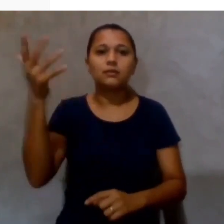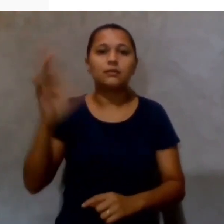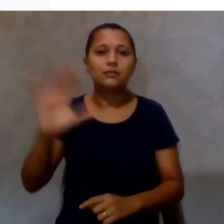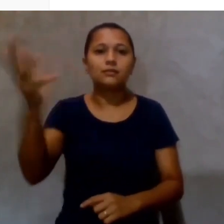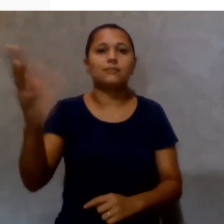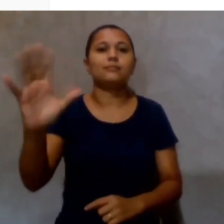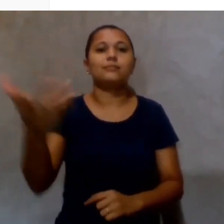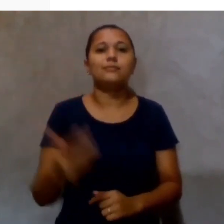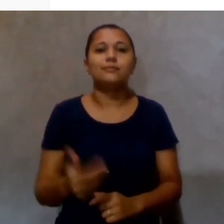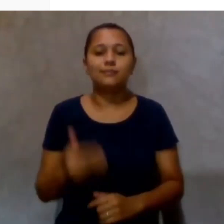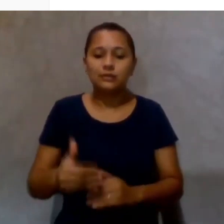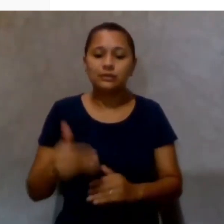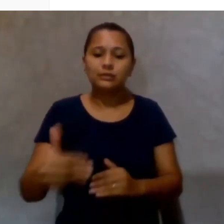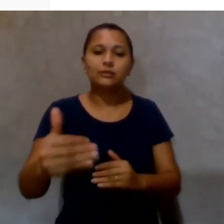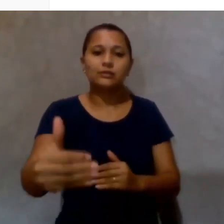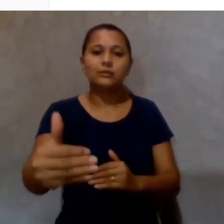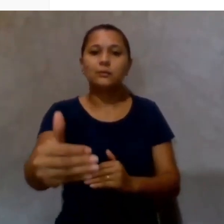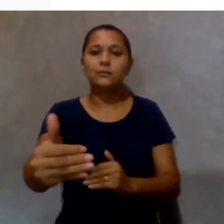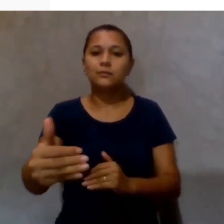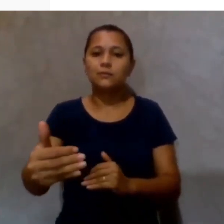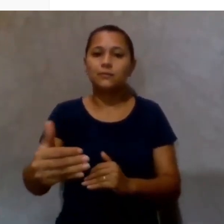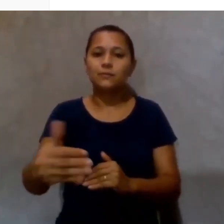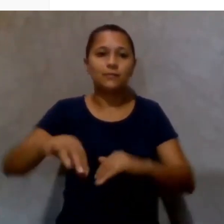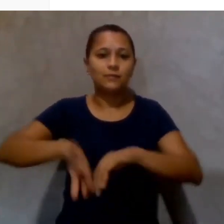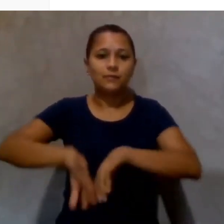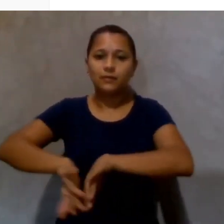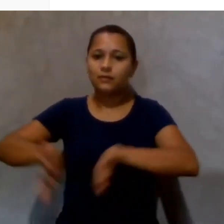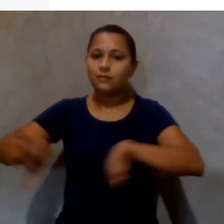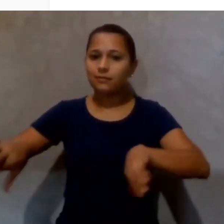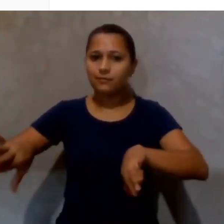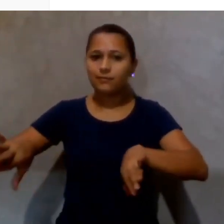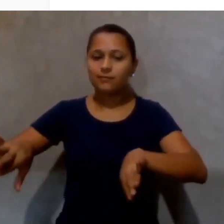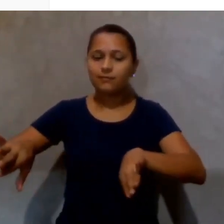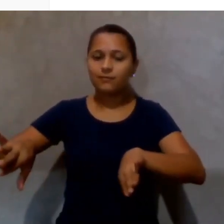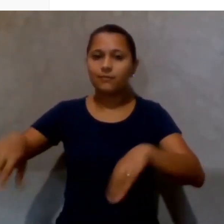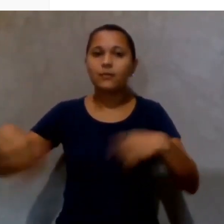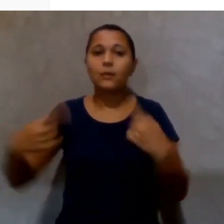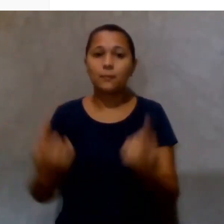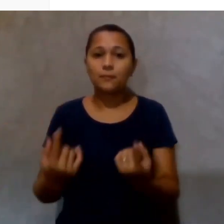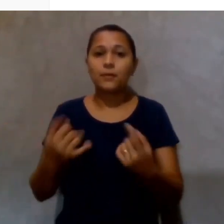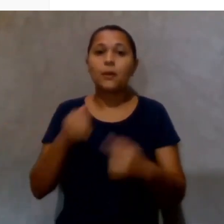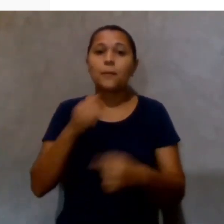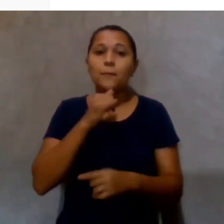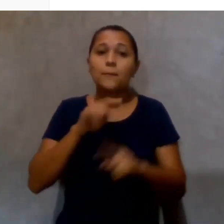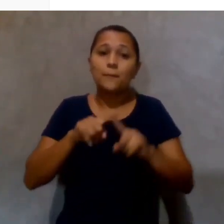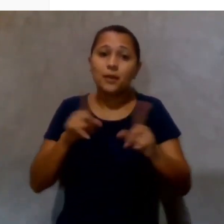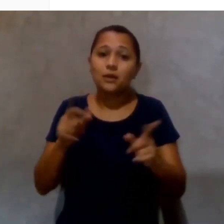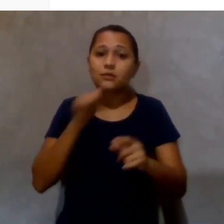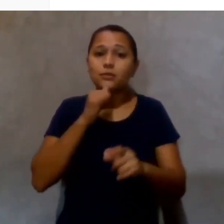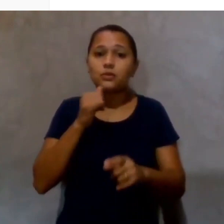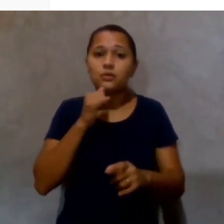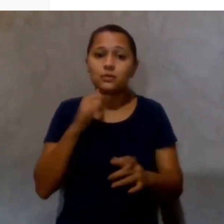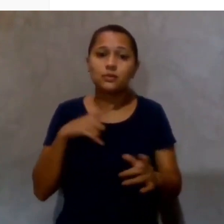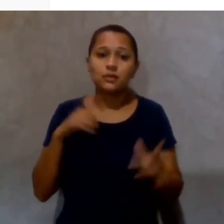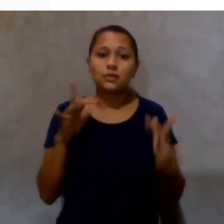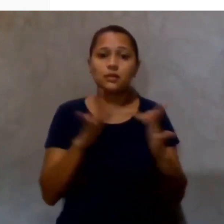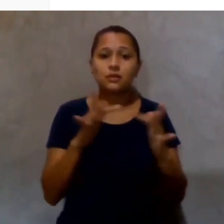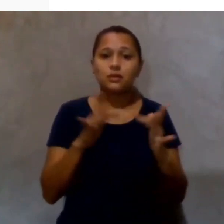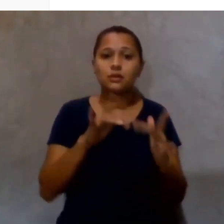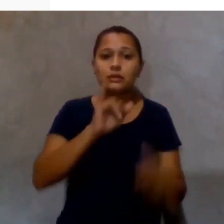eventos ocorrendo sucessivamente e de forma independente, interligado